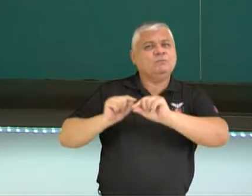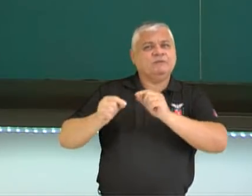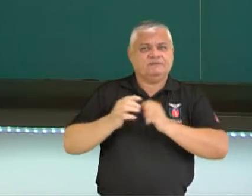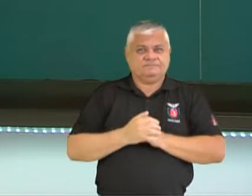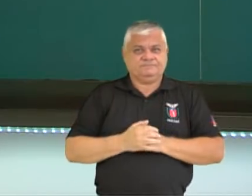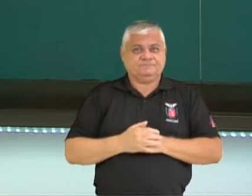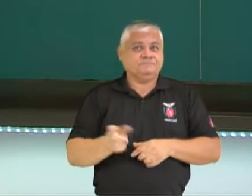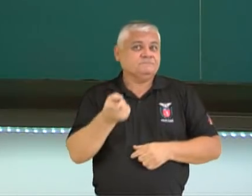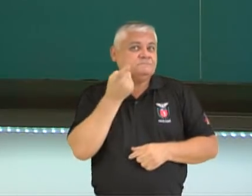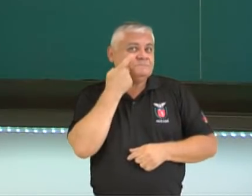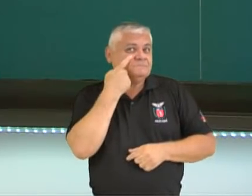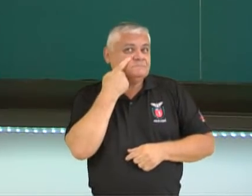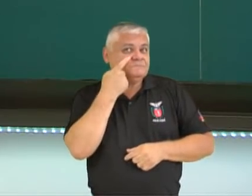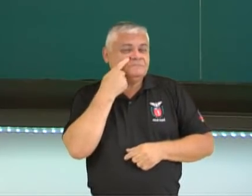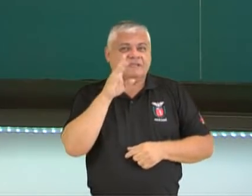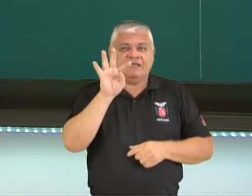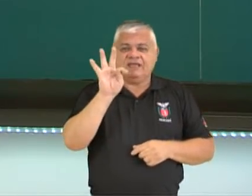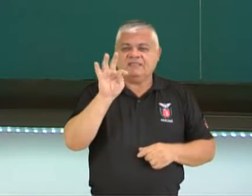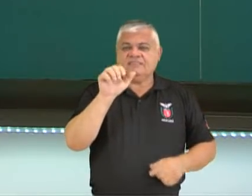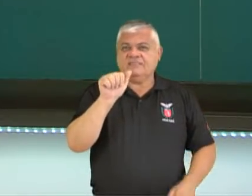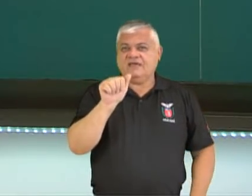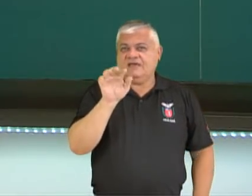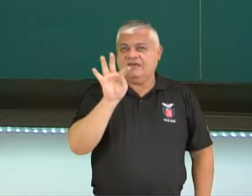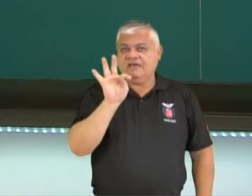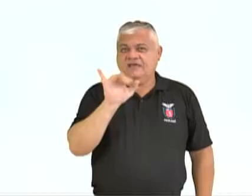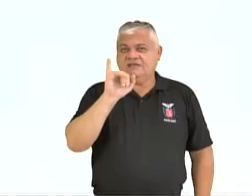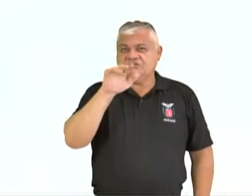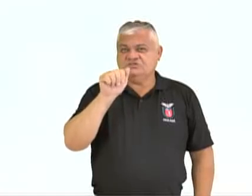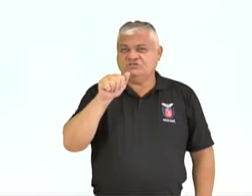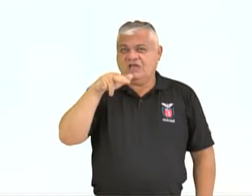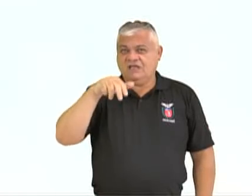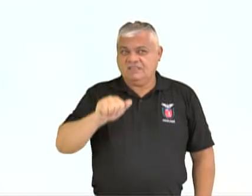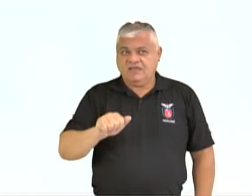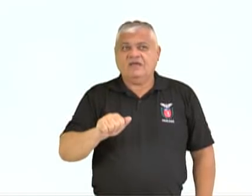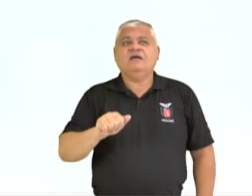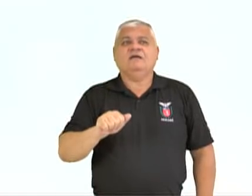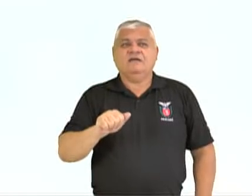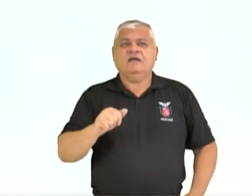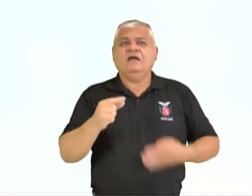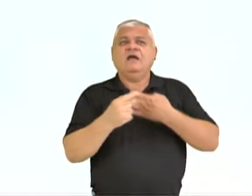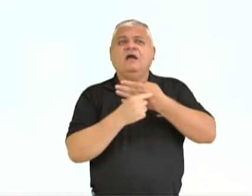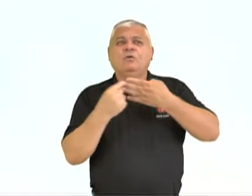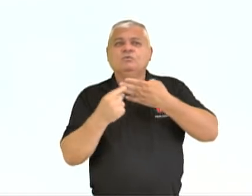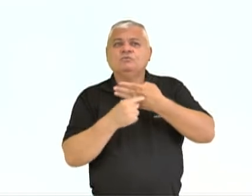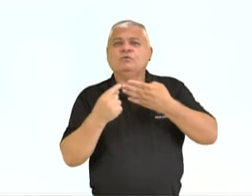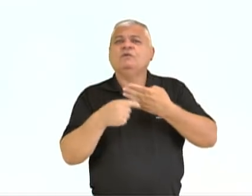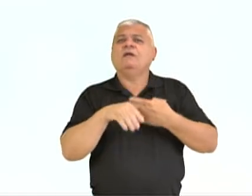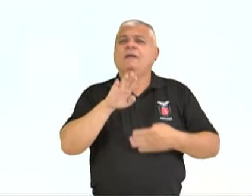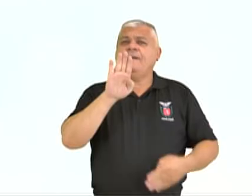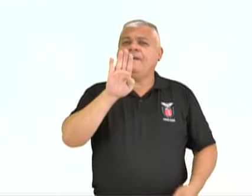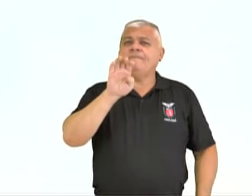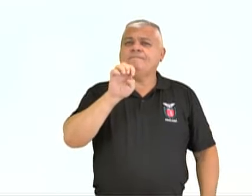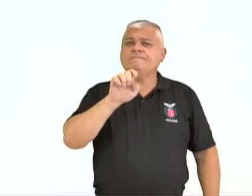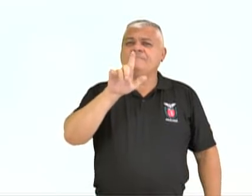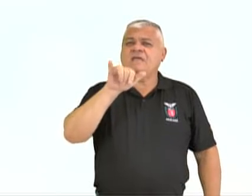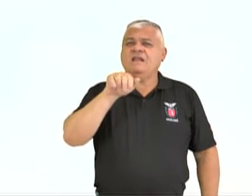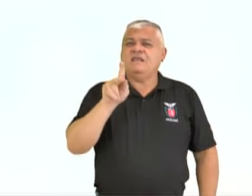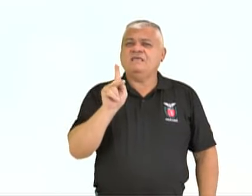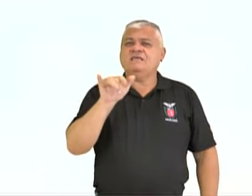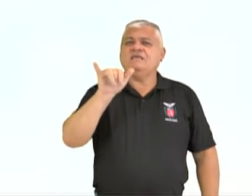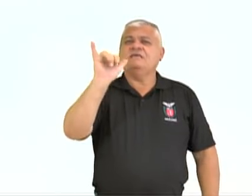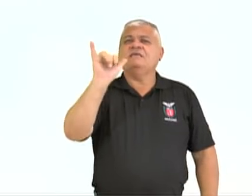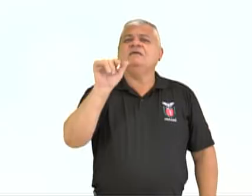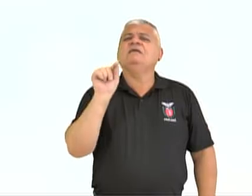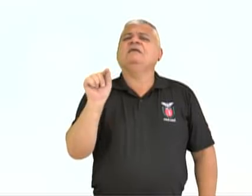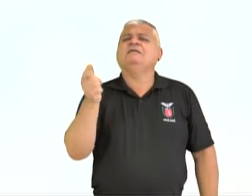ver o que a Tatiana Belink pensa sobre tudo isso? Tá, professora, mas quem é a Tatiana Belink?